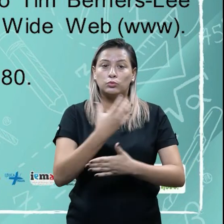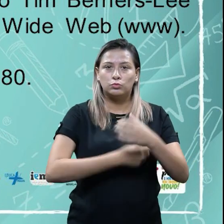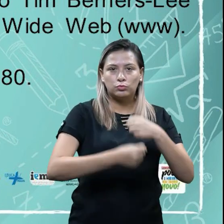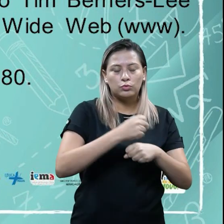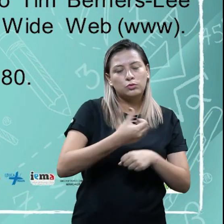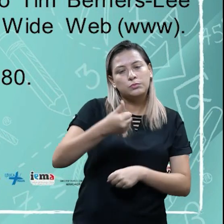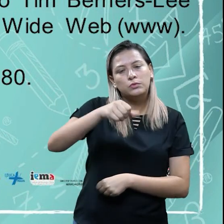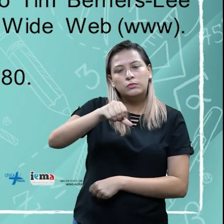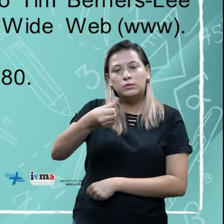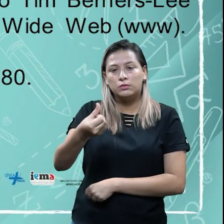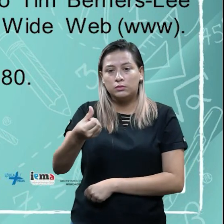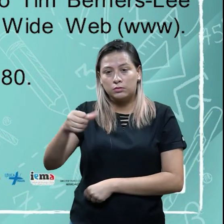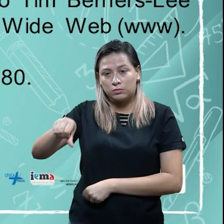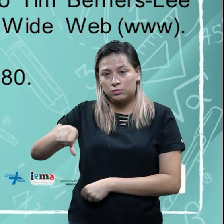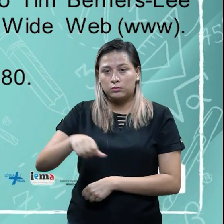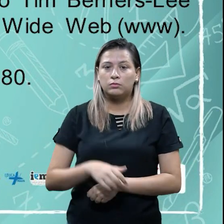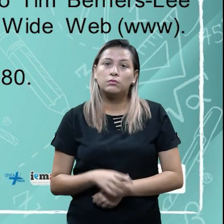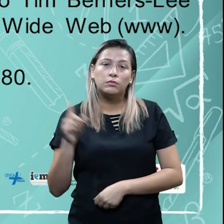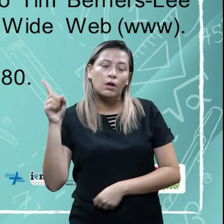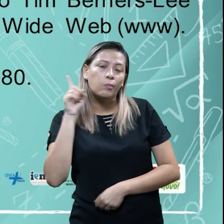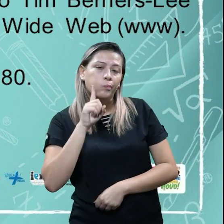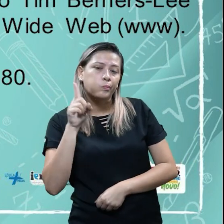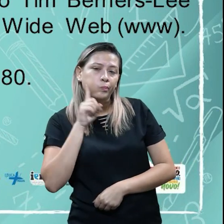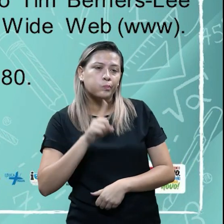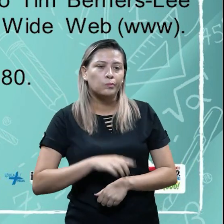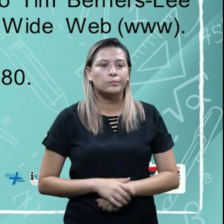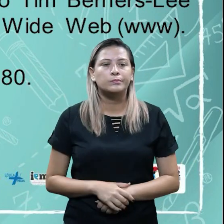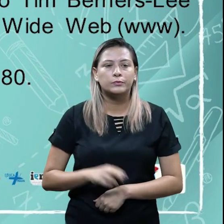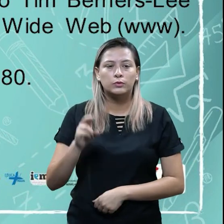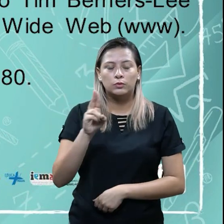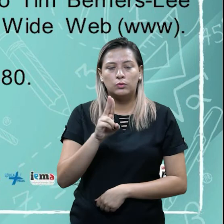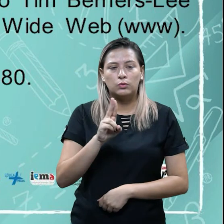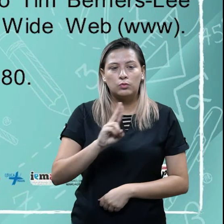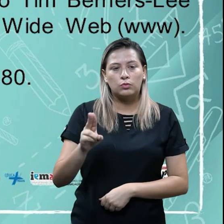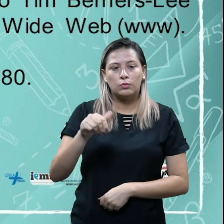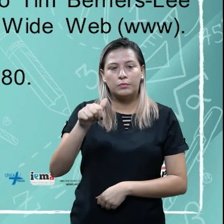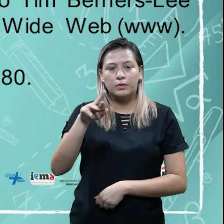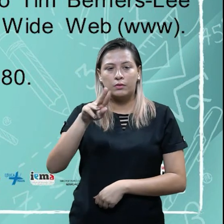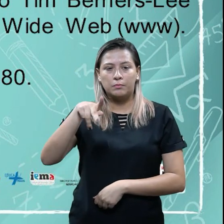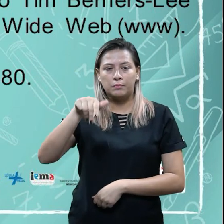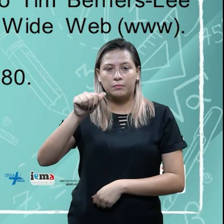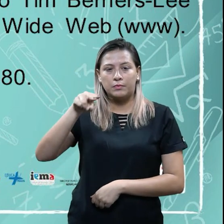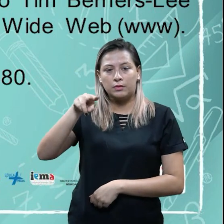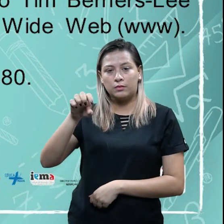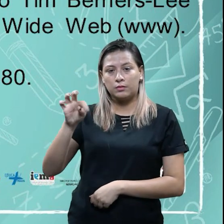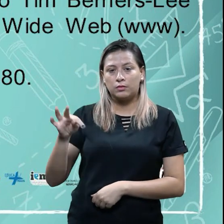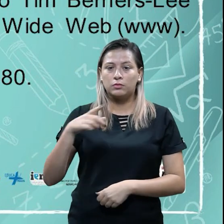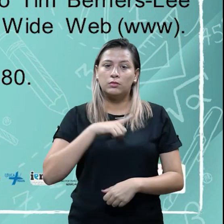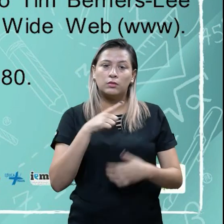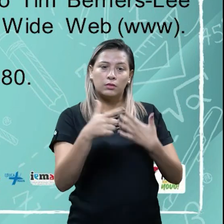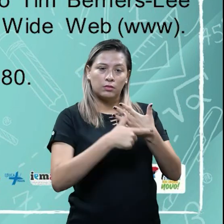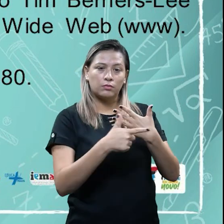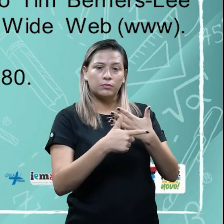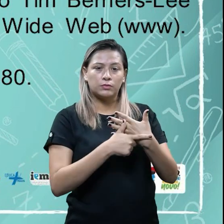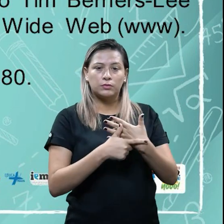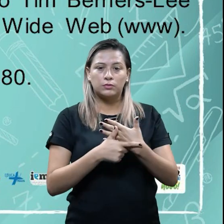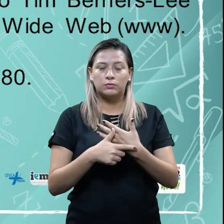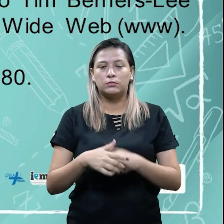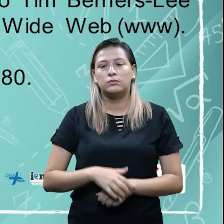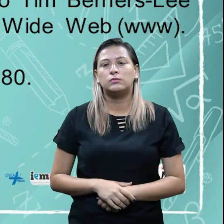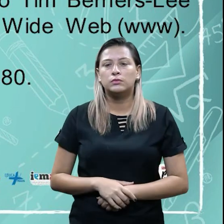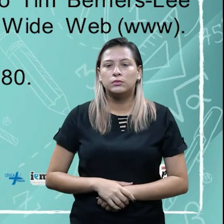em 1969 nos Estados Unidos, chamada de ARPANET. Tinha como função